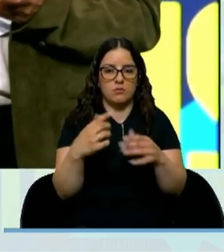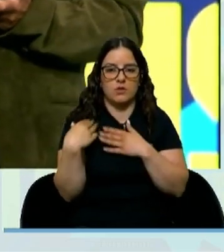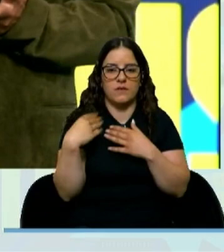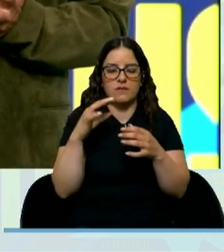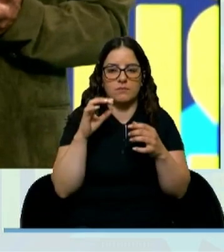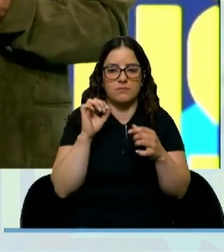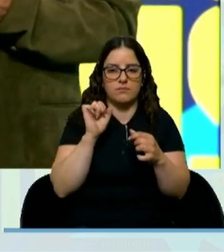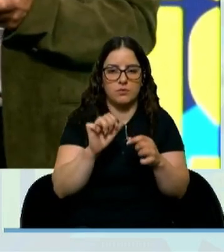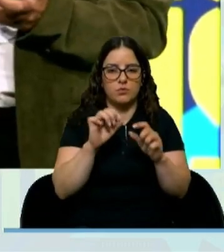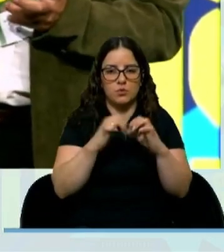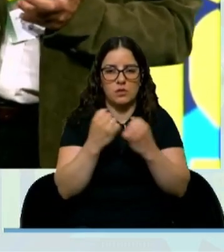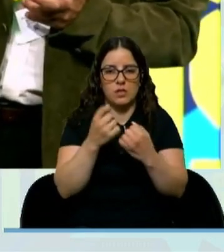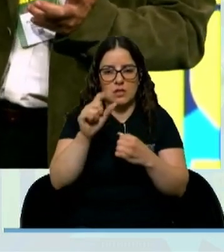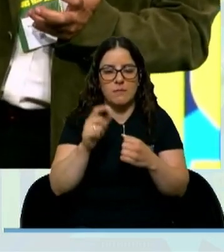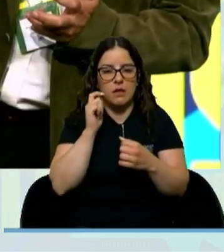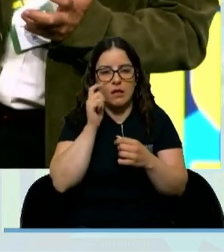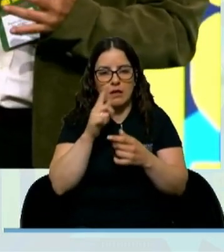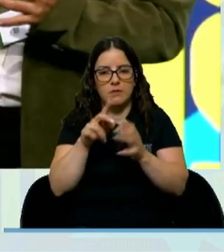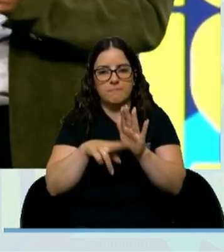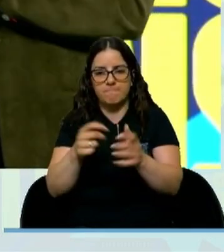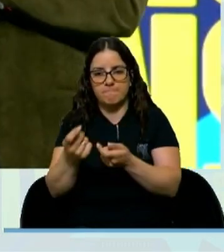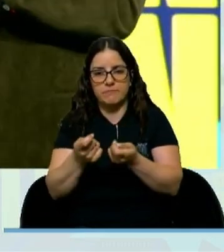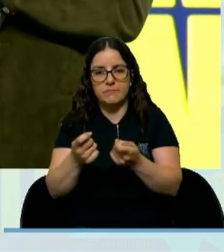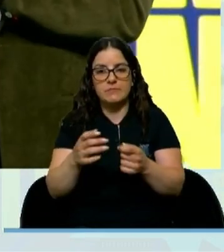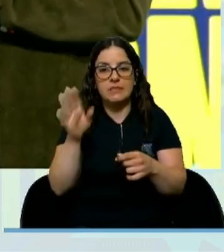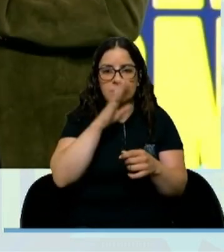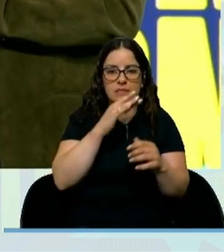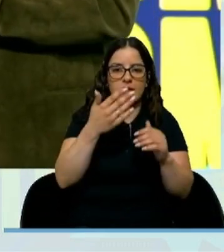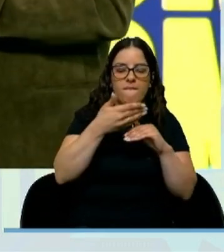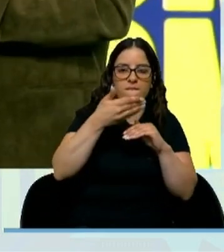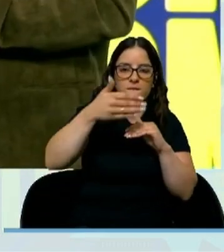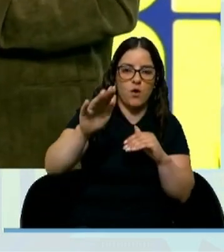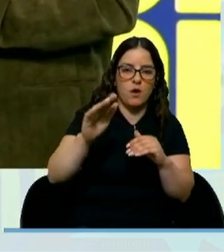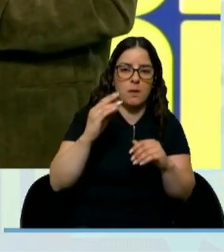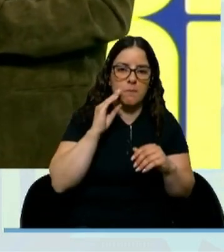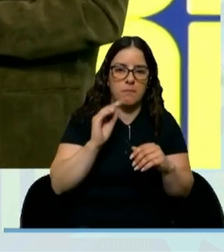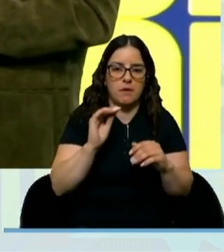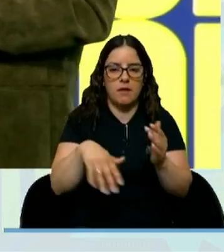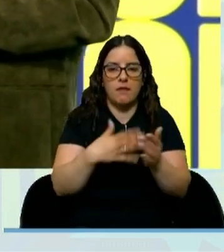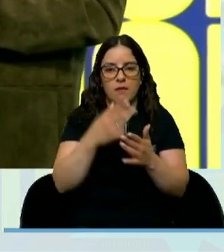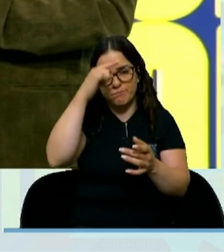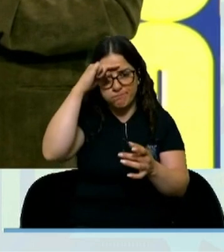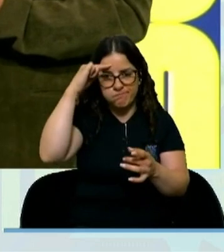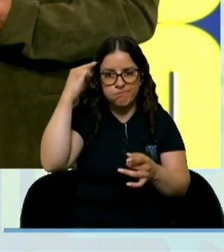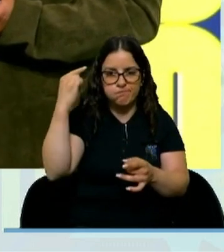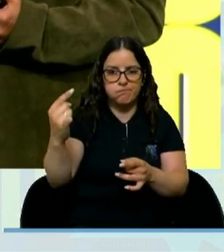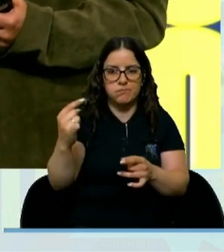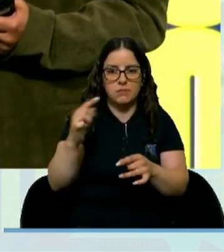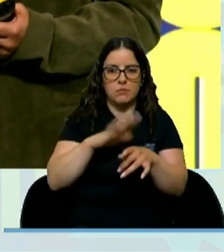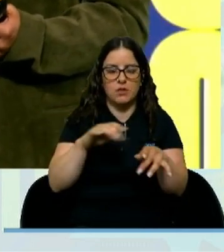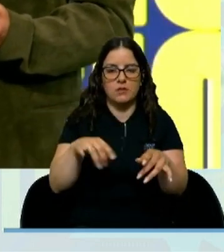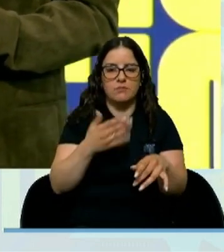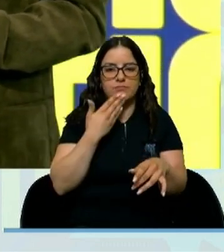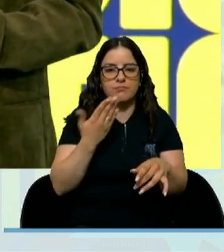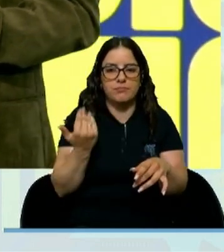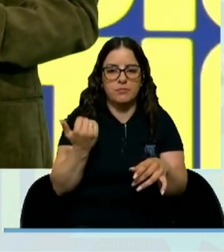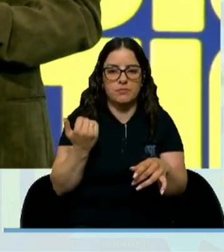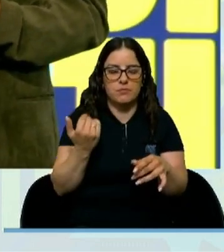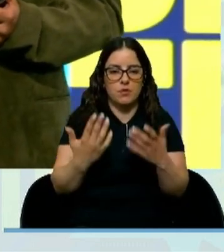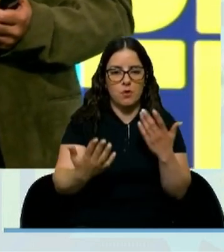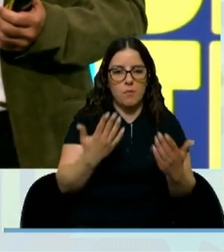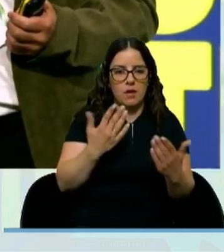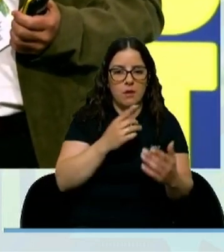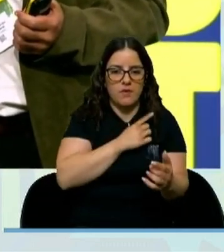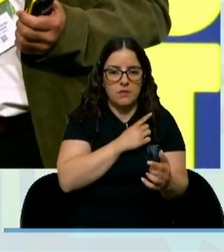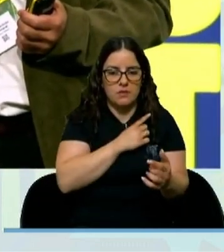banco e estiver tokenizado, já é mais difícil, por causa daquela questão do tal anonimato versus privacidade. Como